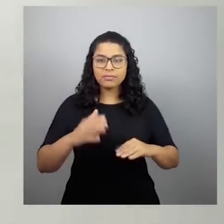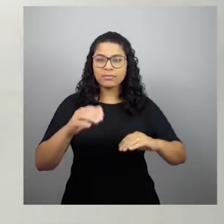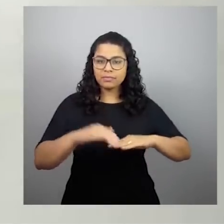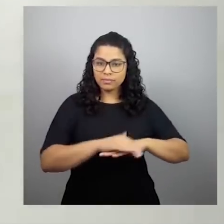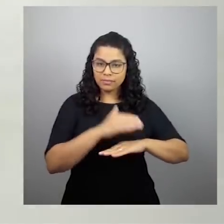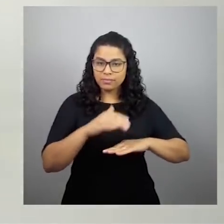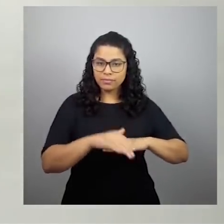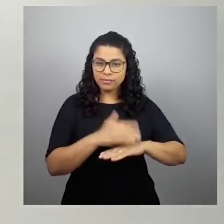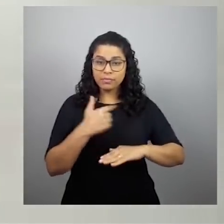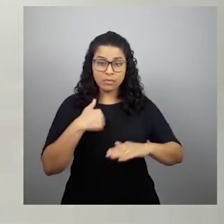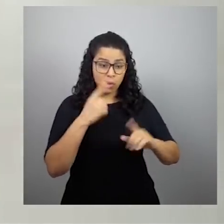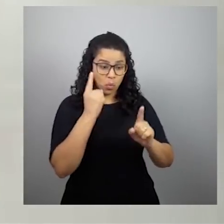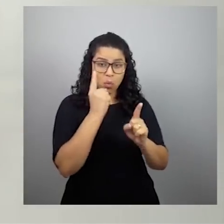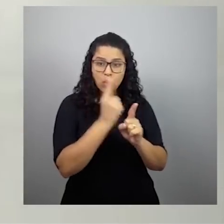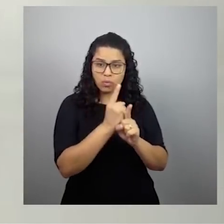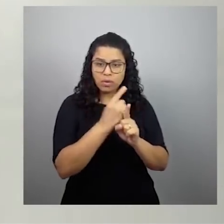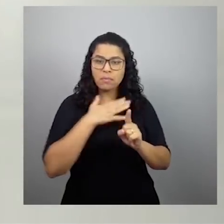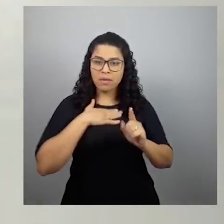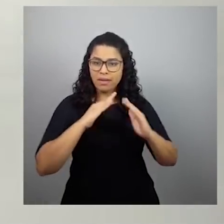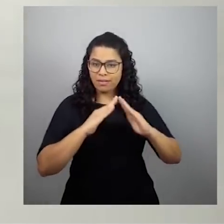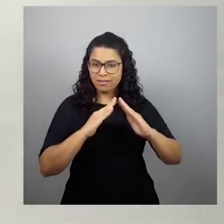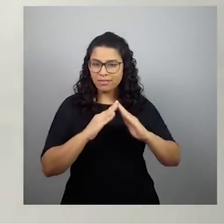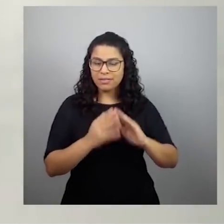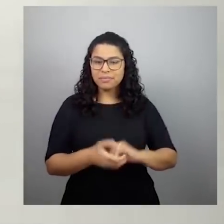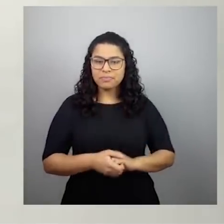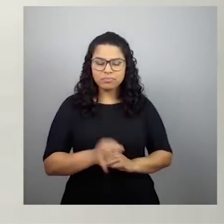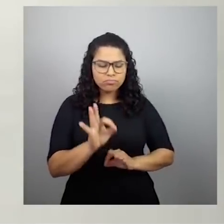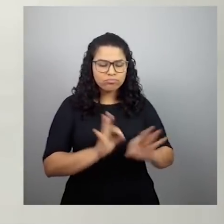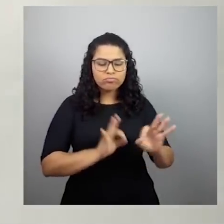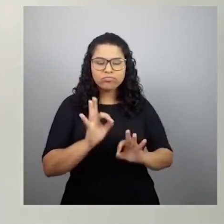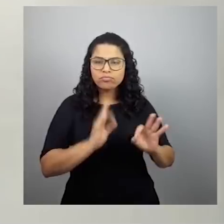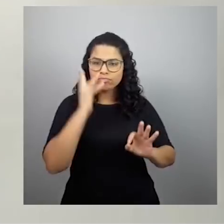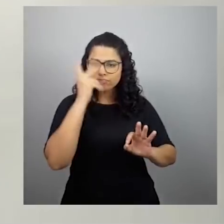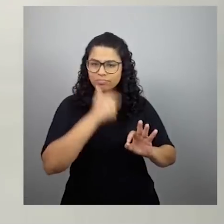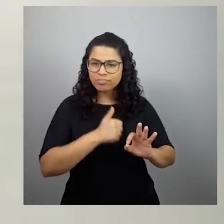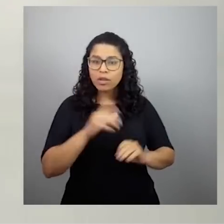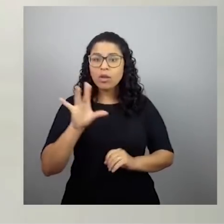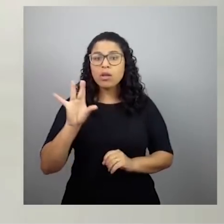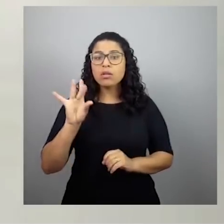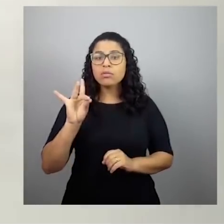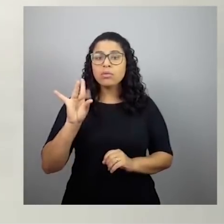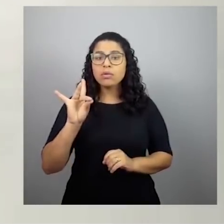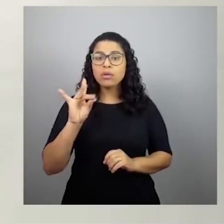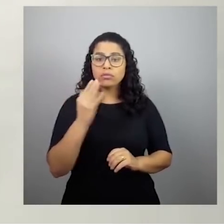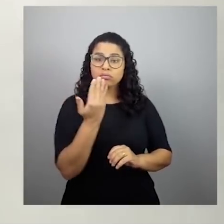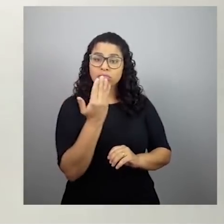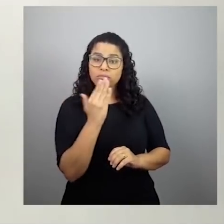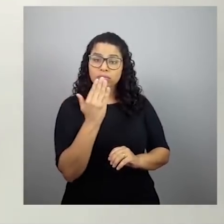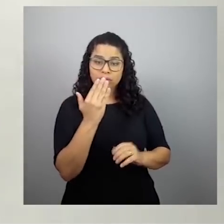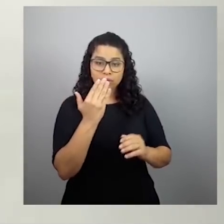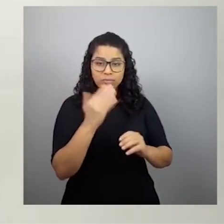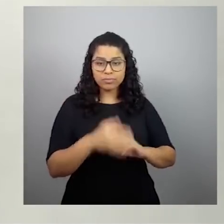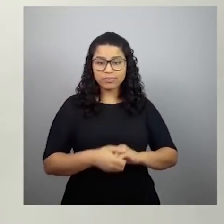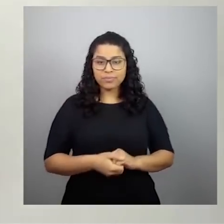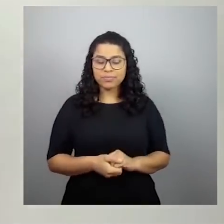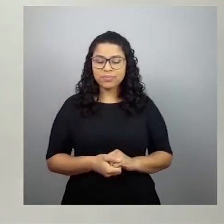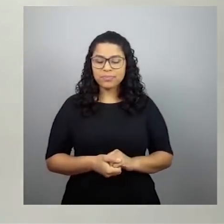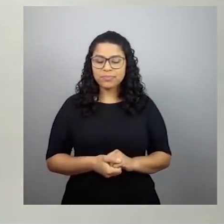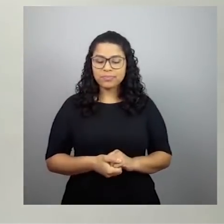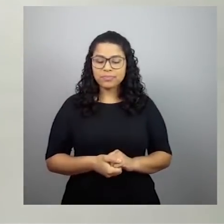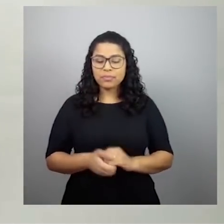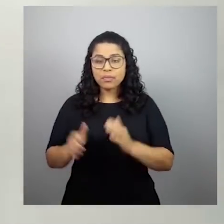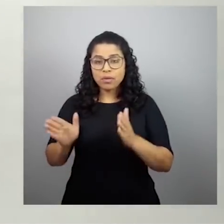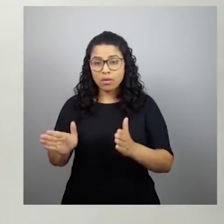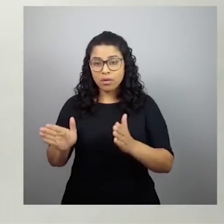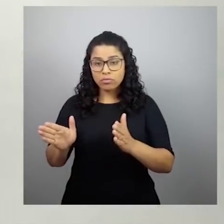sapato, eu encontrei esta aqui em casa, encapei, colei um espelho no fundo. Pode ser